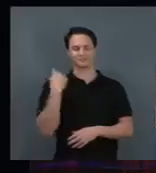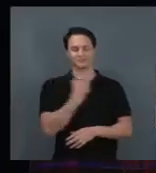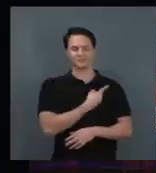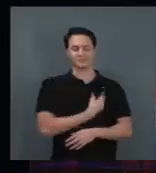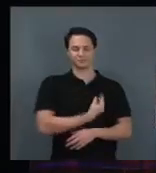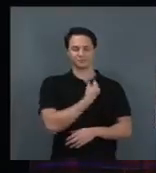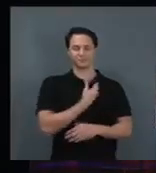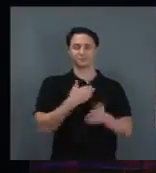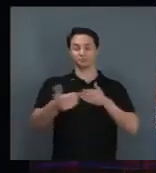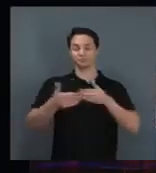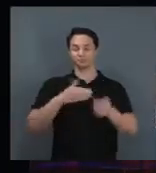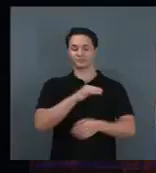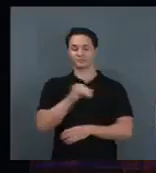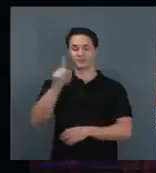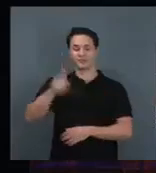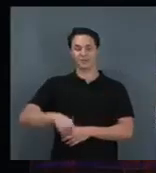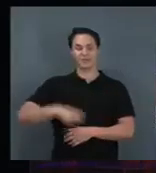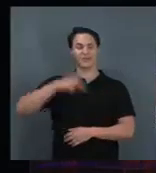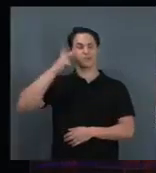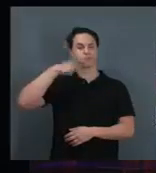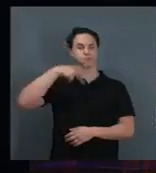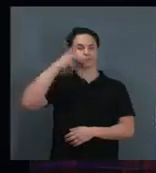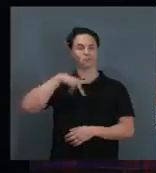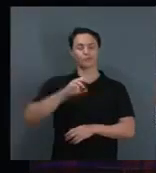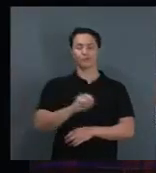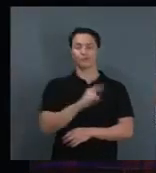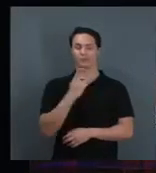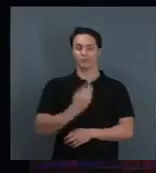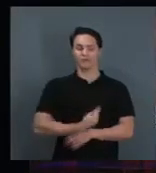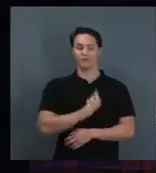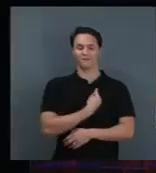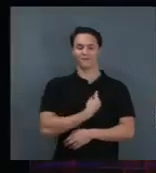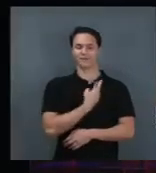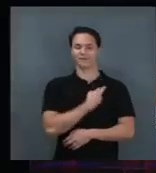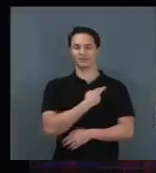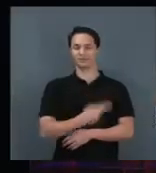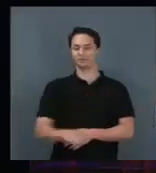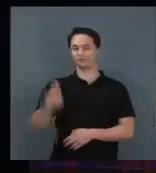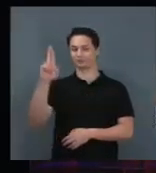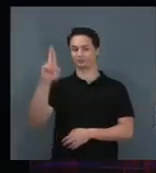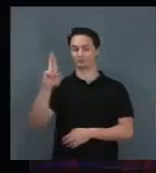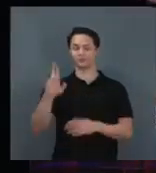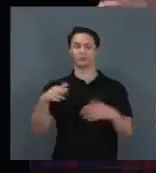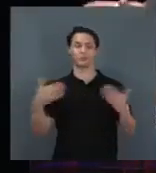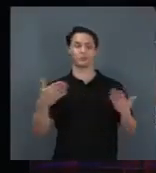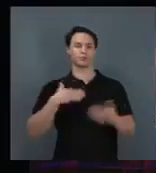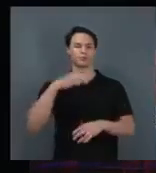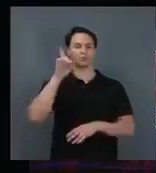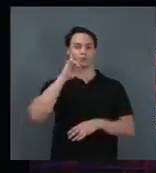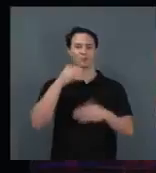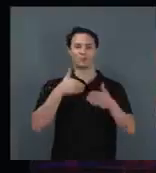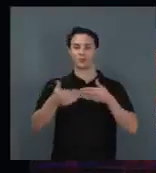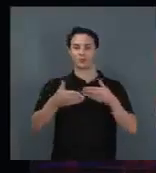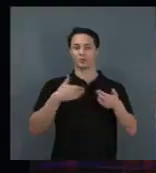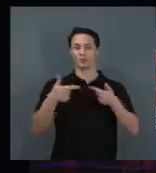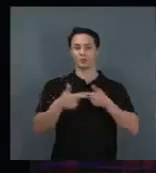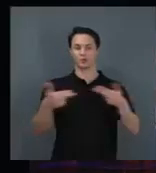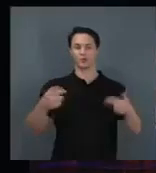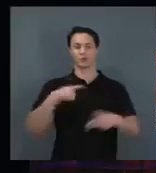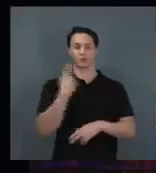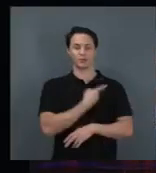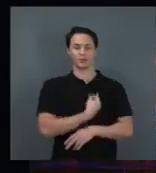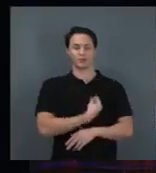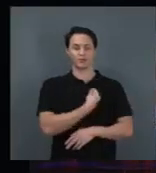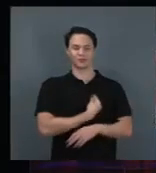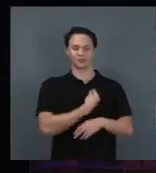seja na política, seja na vida religiosa, seja no dia a dia das nossas